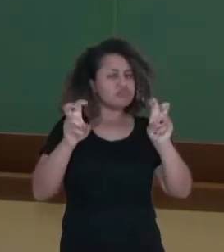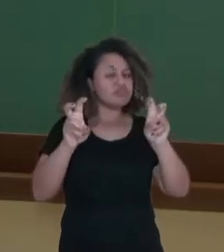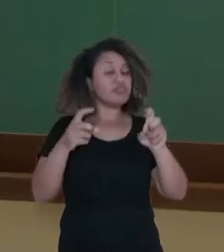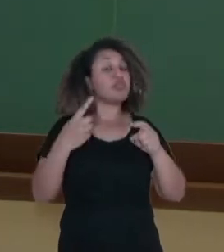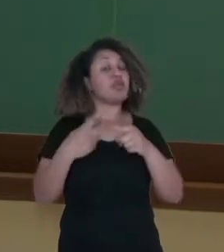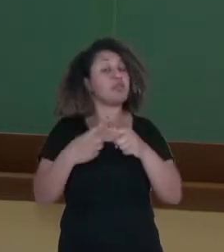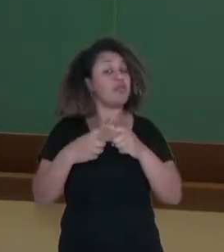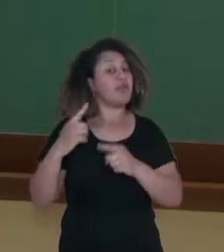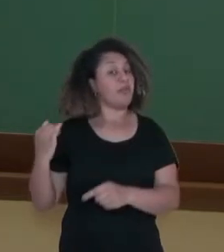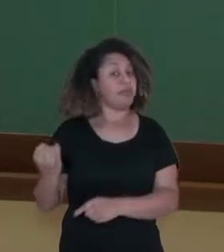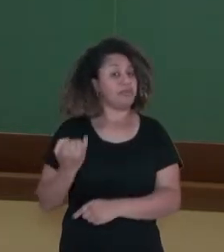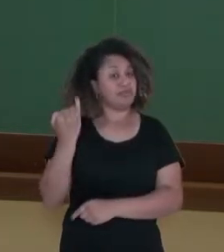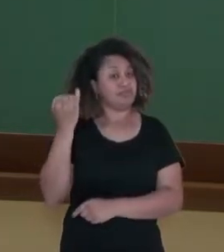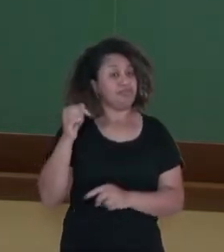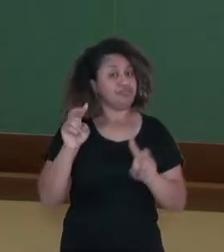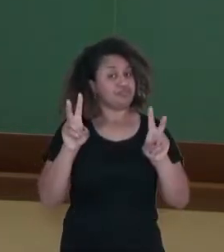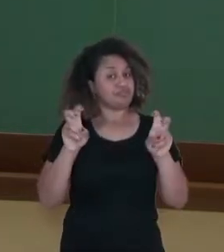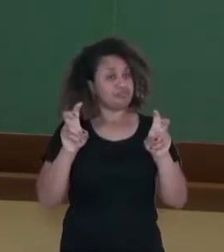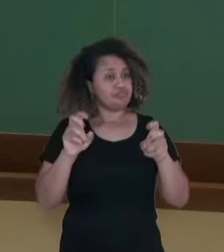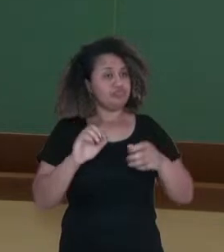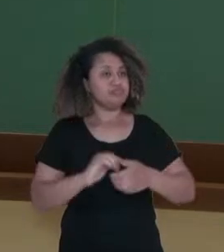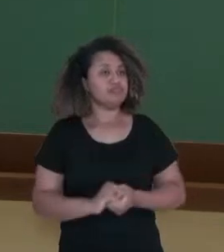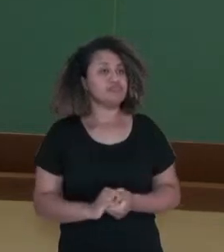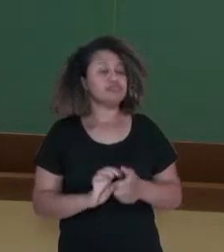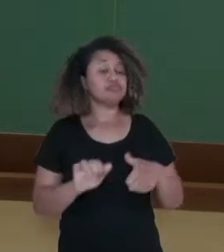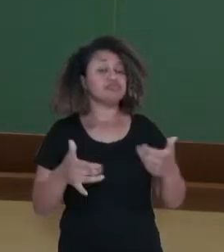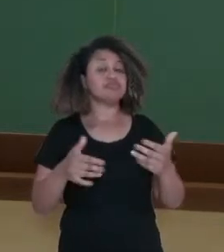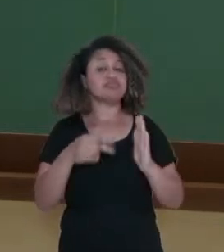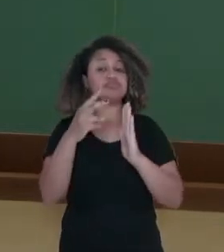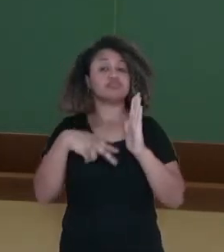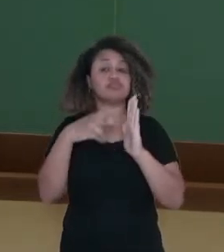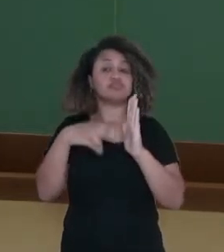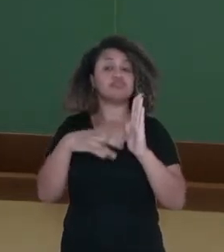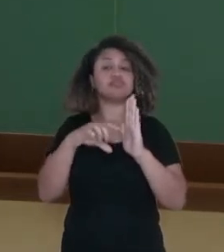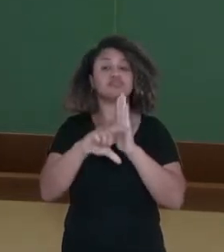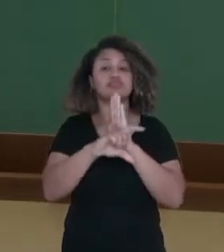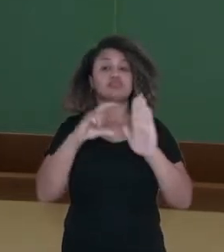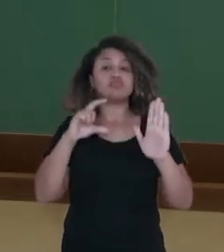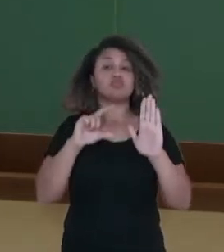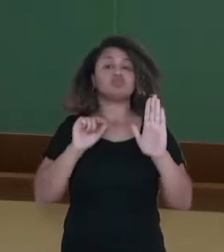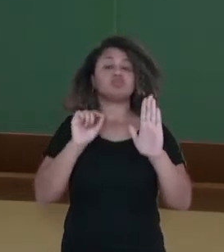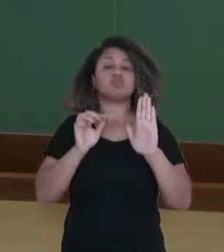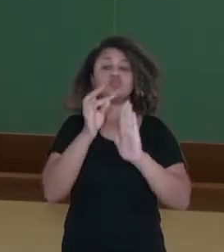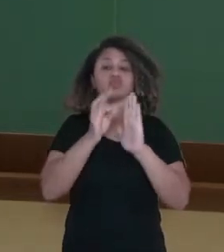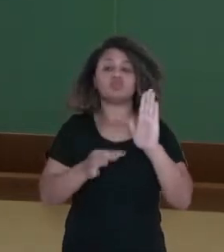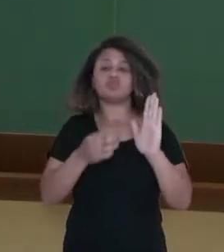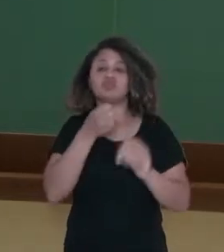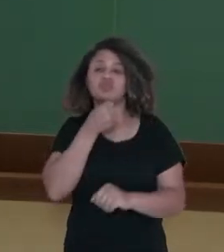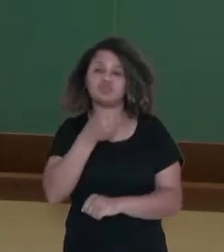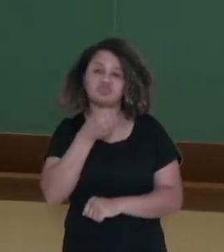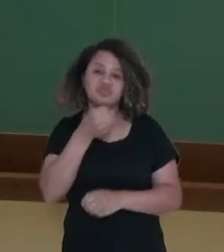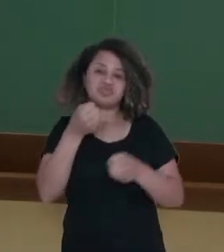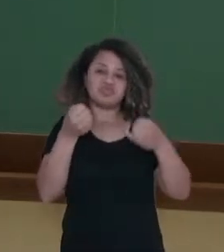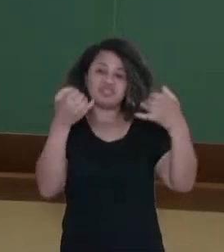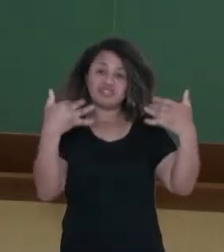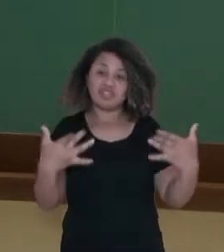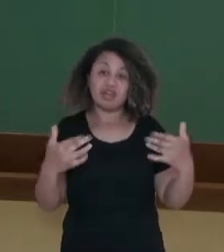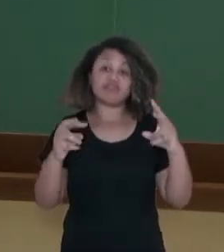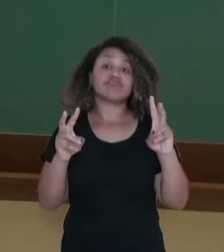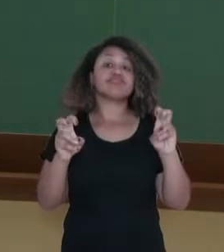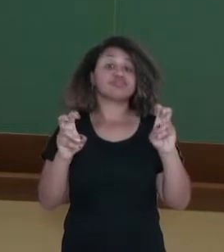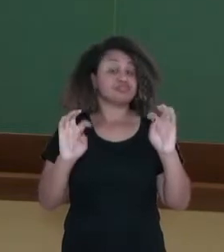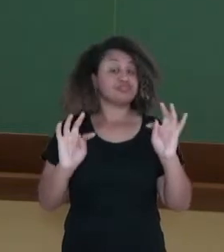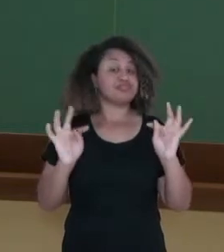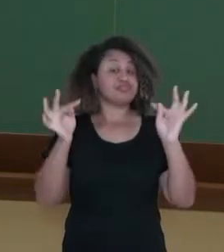super importante. Vamos então ler aqui o trecho de uma reportagem que fala sobre esse